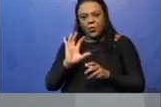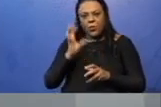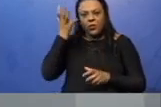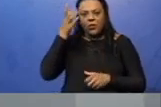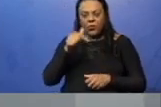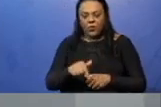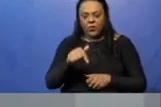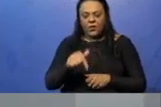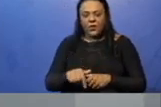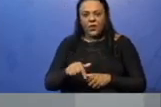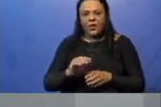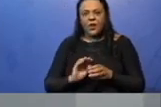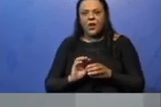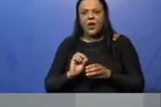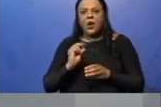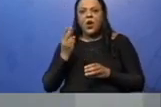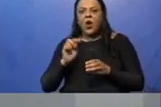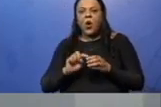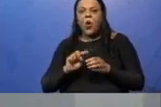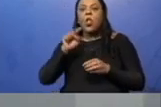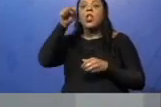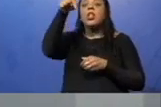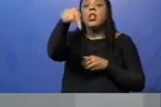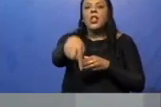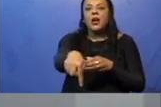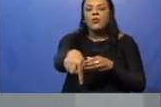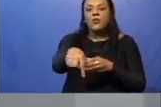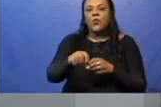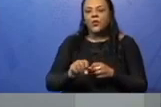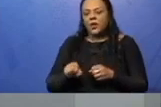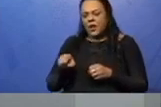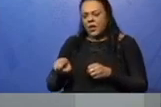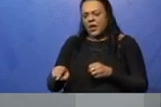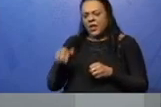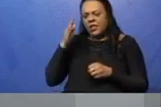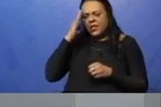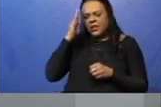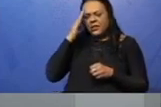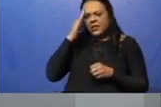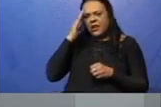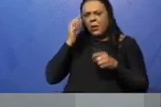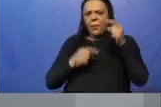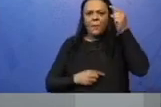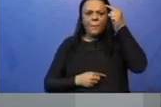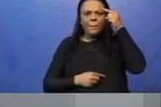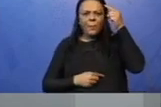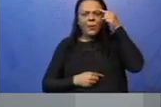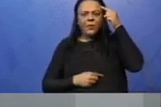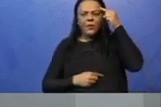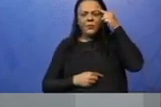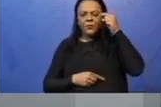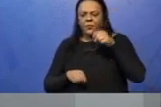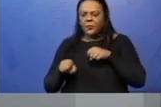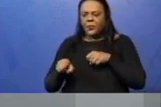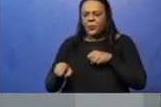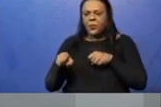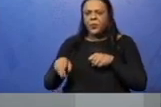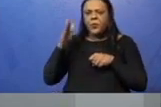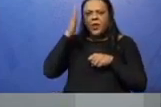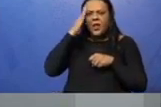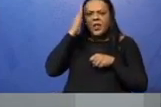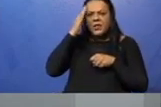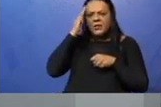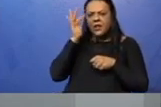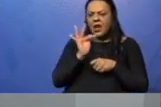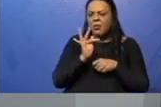Ele sabe dos pensamentos dos personagens, ele sabe de tudo o que acontece, ele pode saber até do futuro, o que você ainda não resolveu, mas